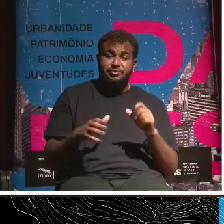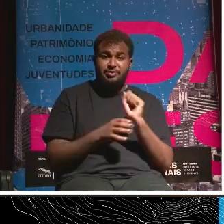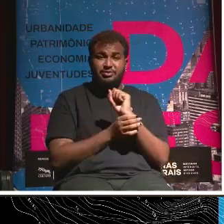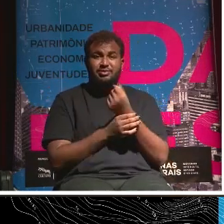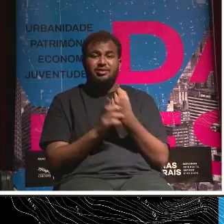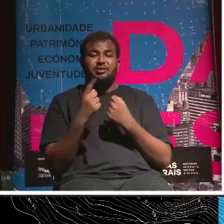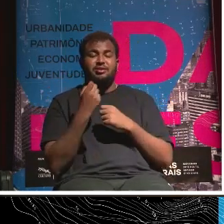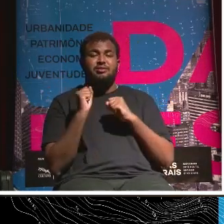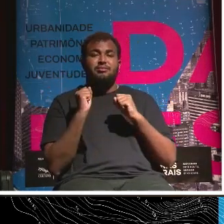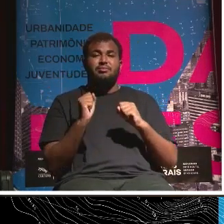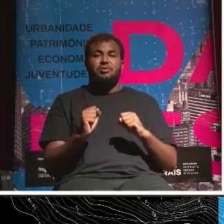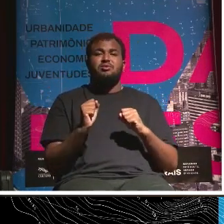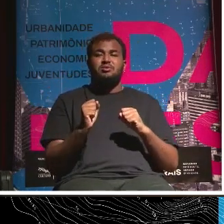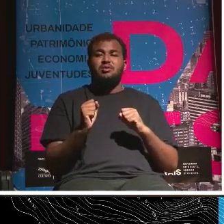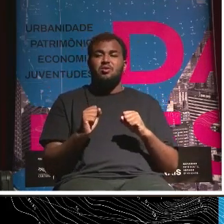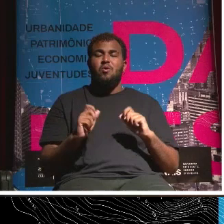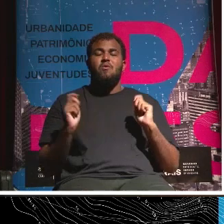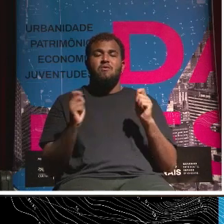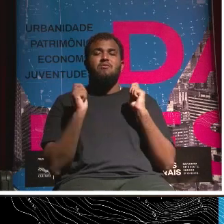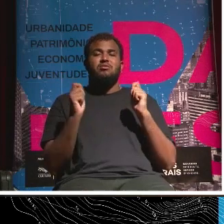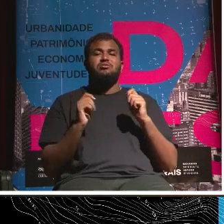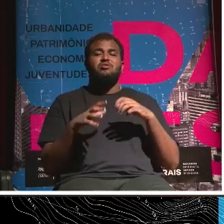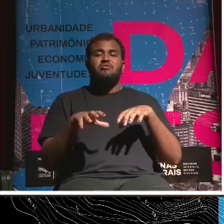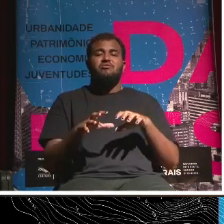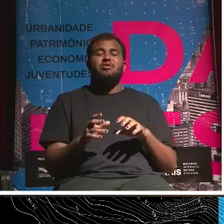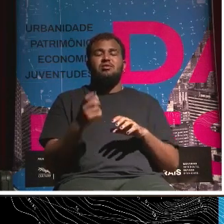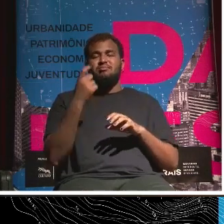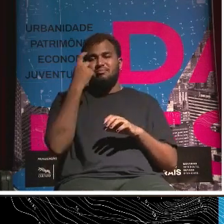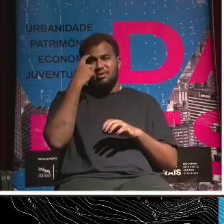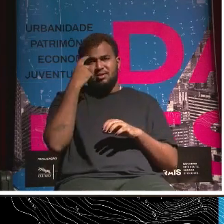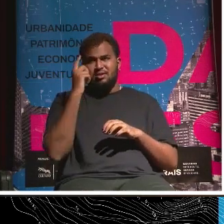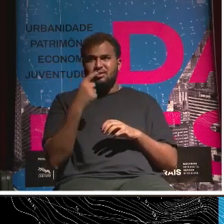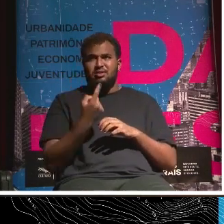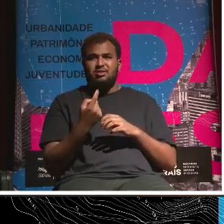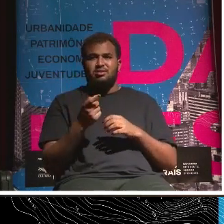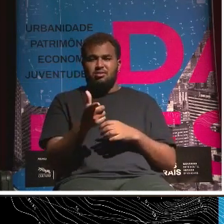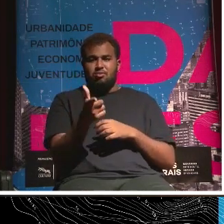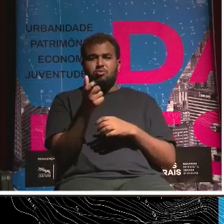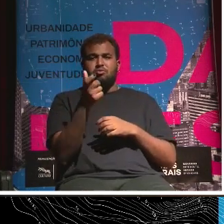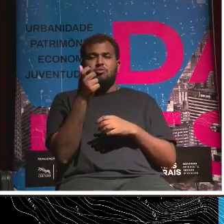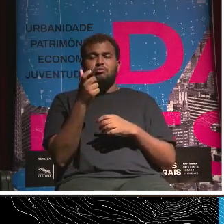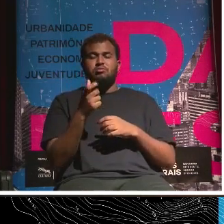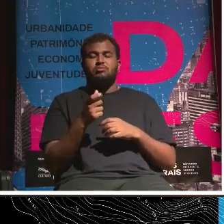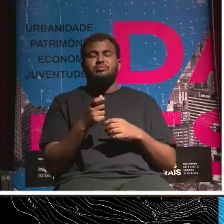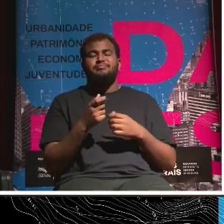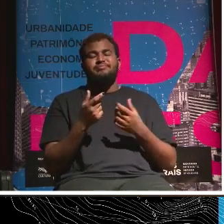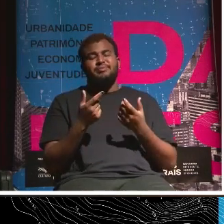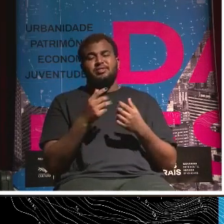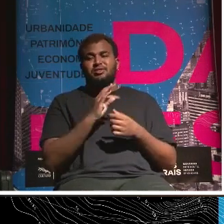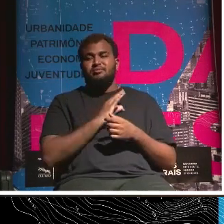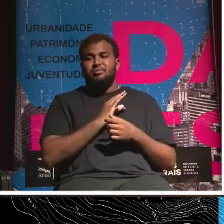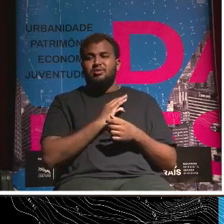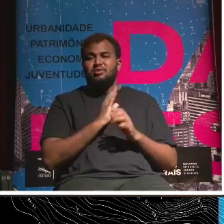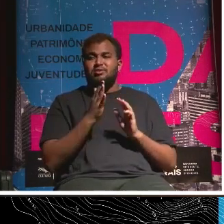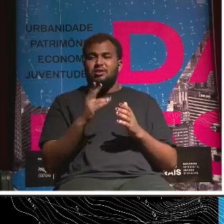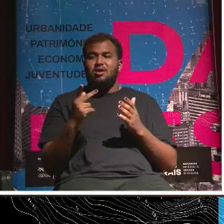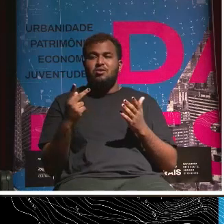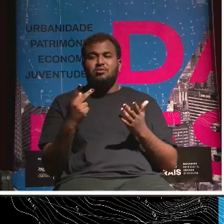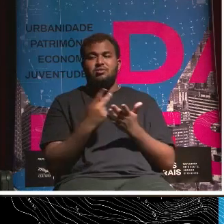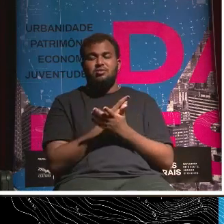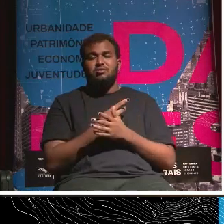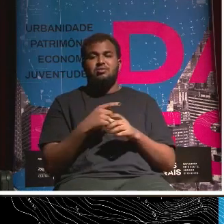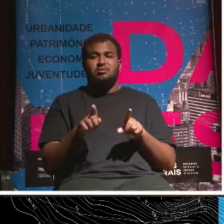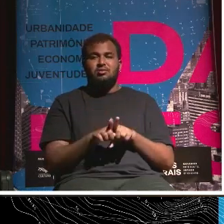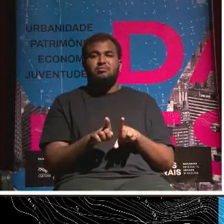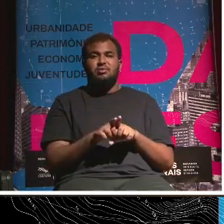possa curtir o funk sem pensar que a gente vai tomar um tiro de polícia, como já aconteceu em bailes ao qual eu fiz com